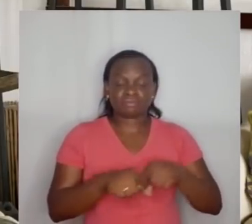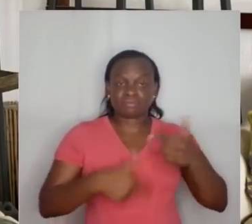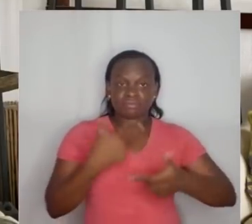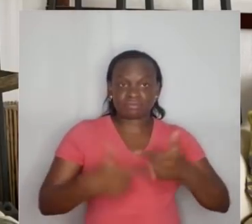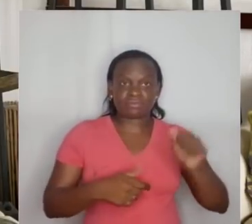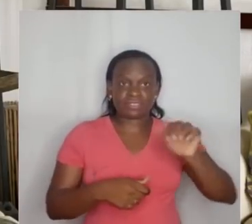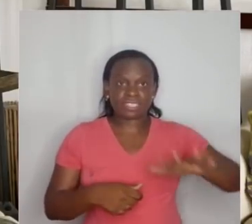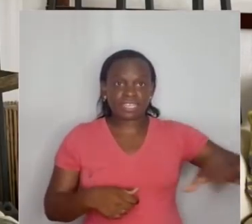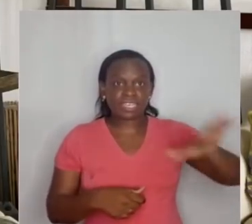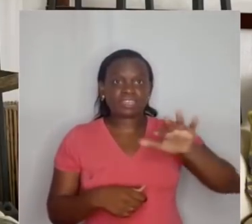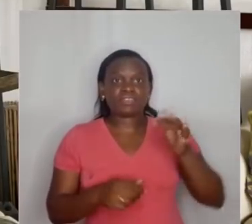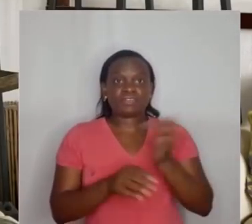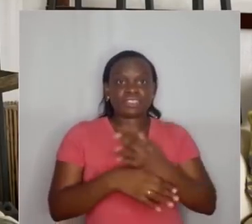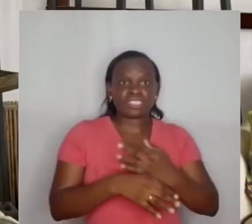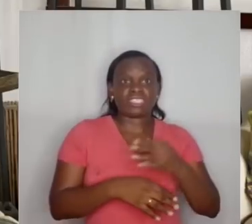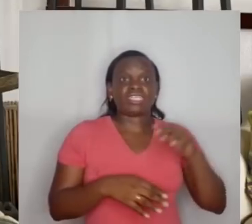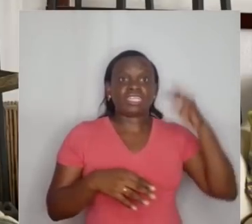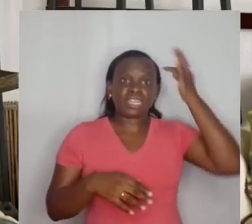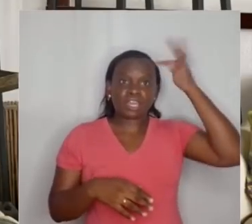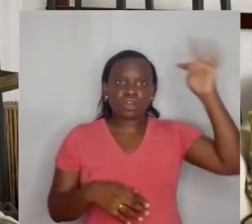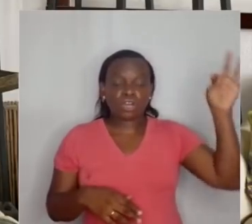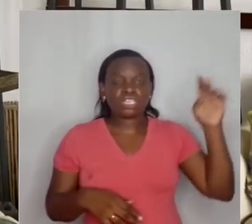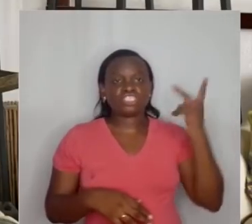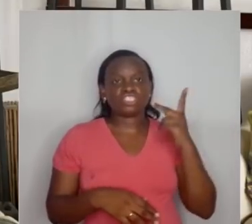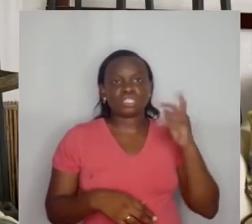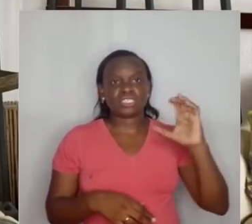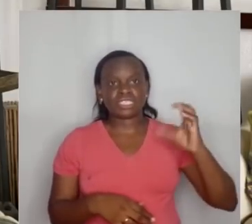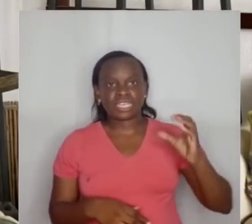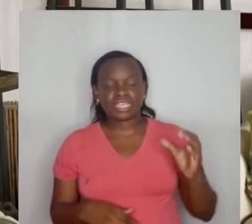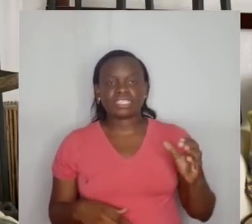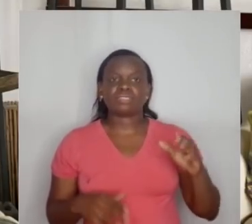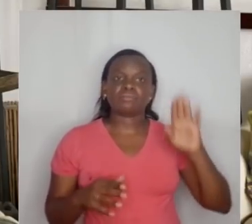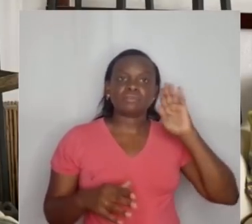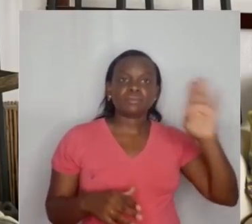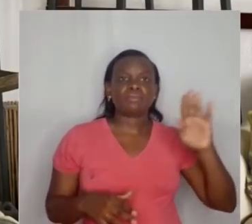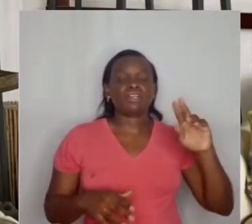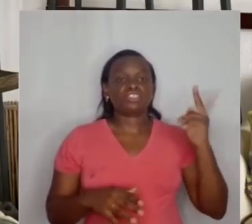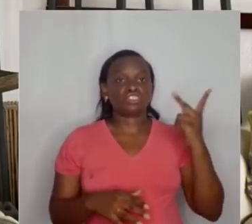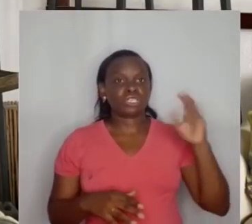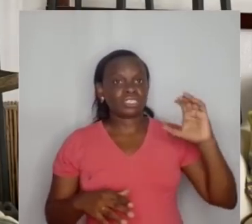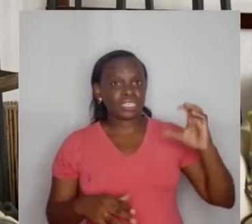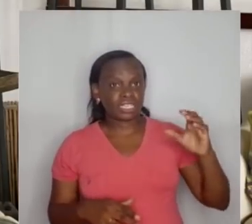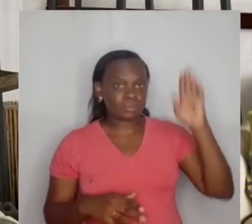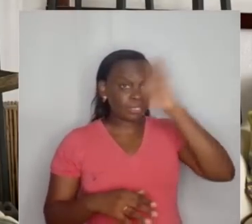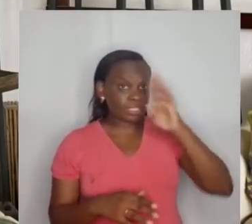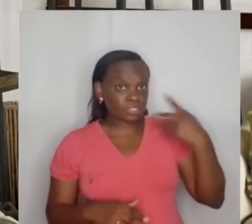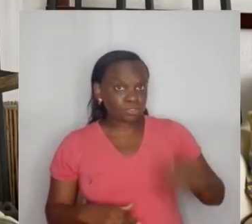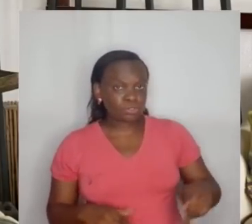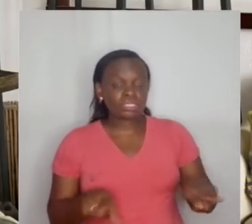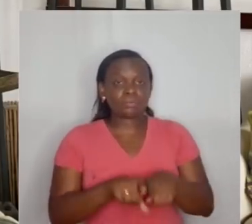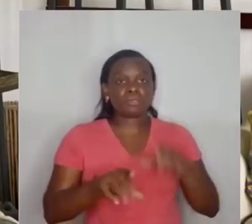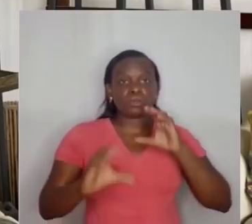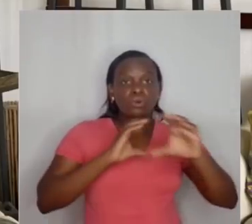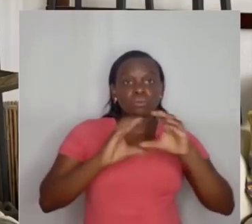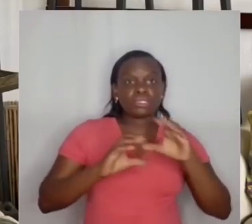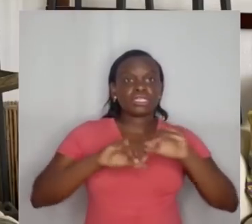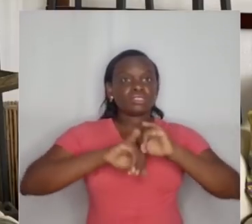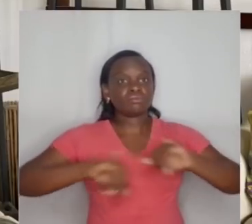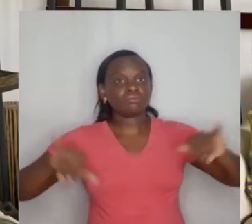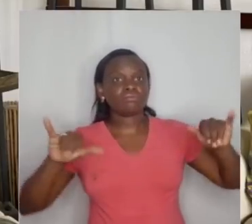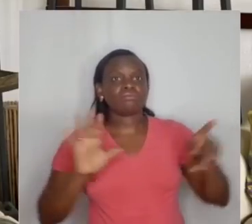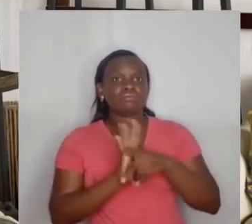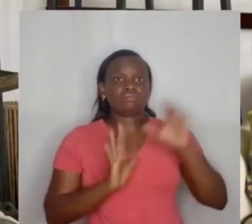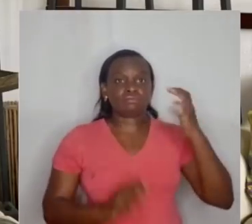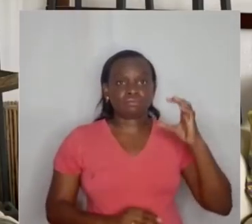nas áreas de Física Teórica, História da Ciência, em particular, História da Ciência no Brasil e Comunicação Pública de